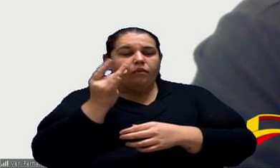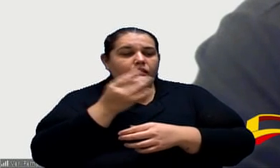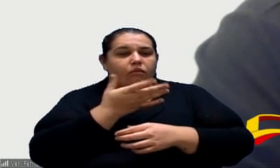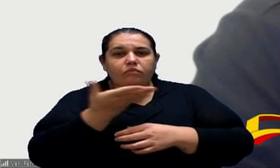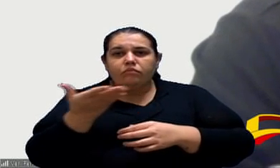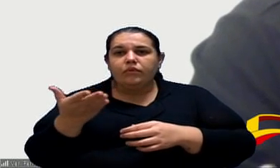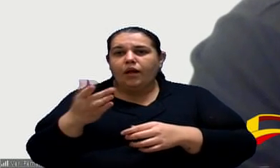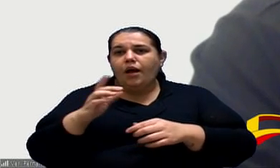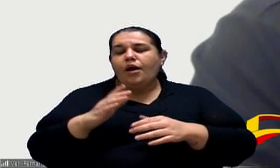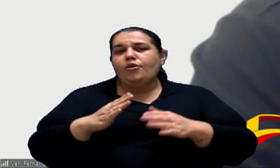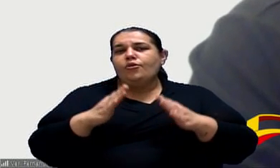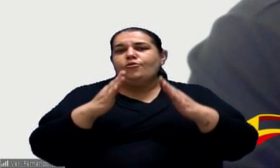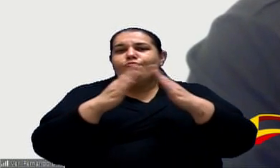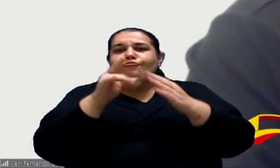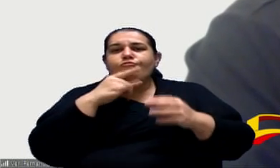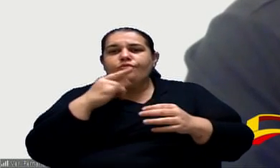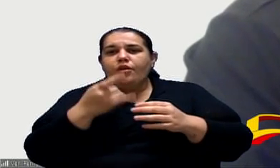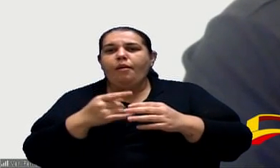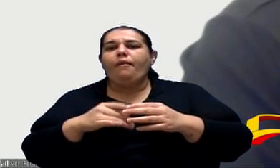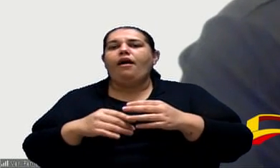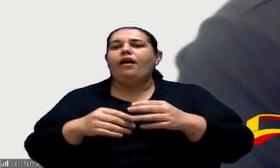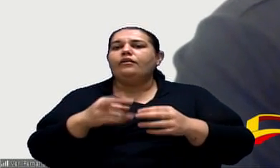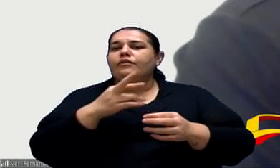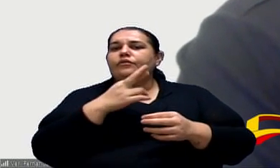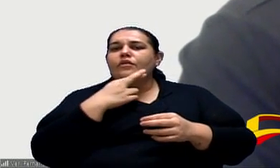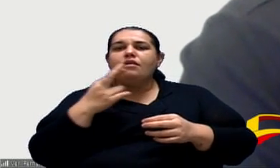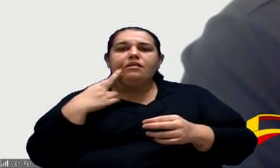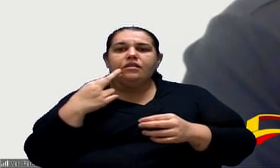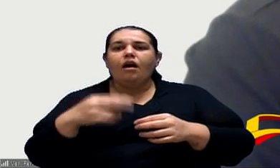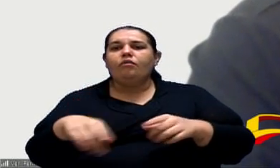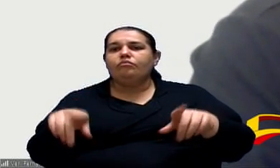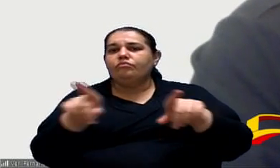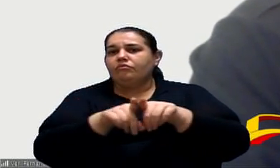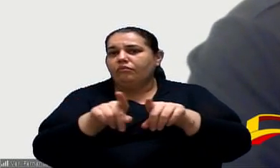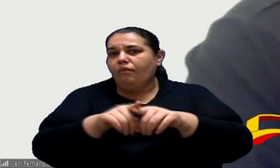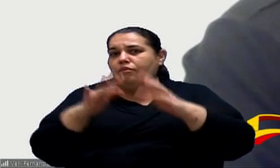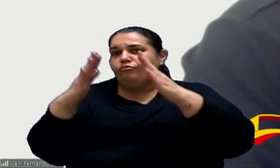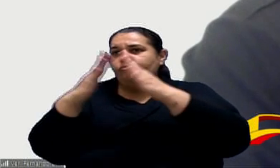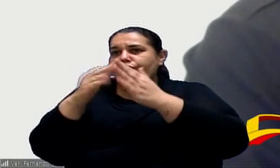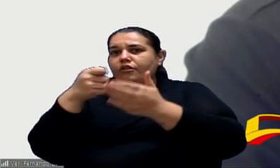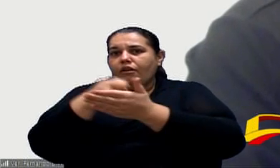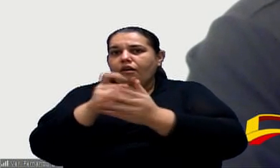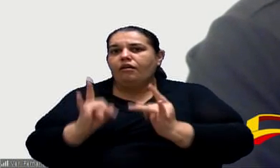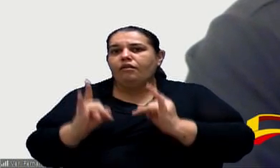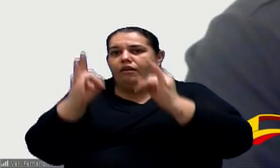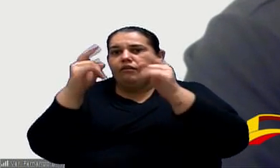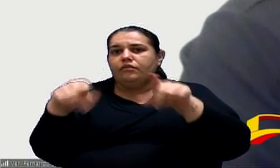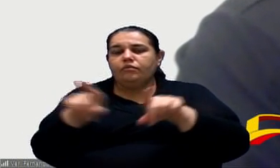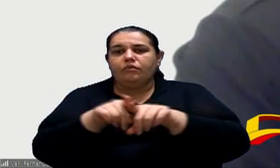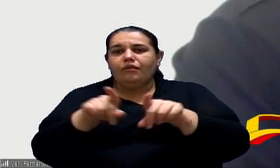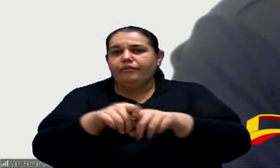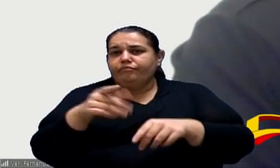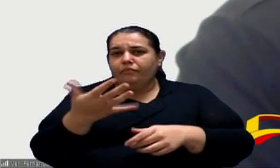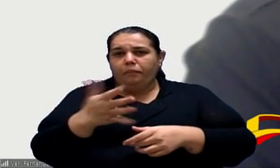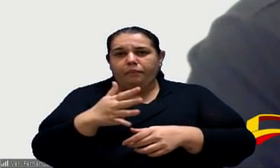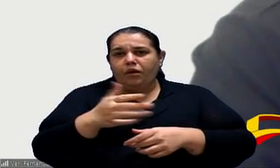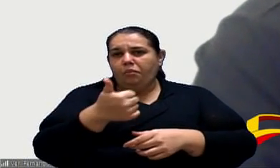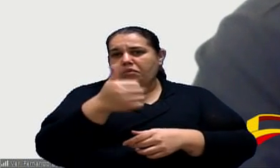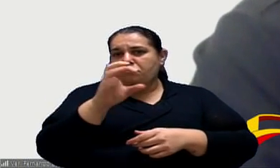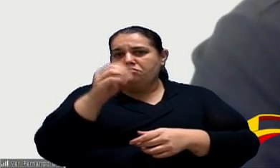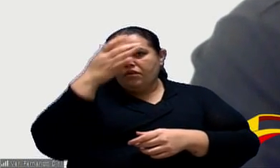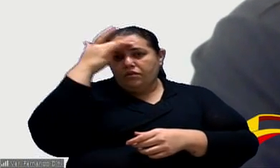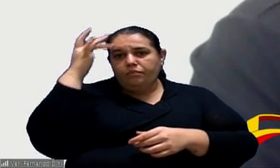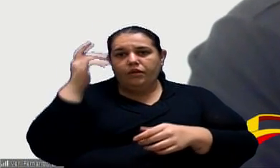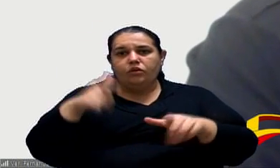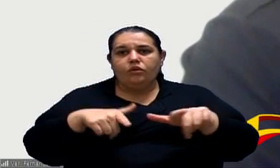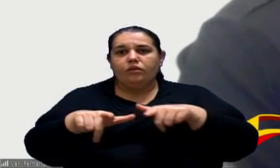de bar e restaurante, como de posturas mobiliárias. Deve ter 10